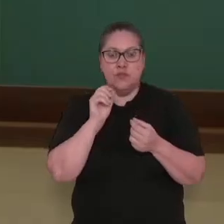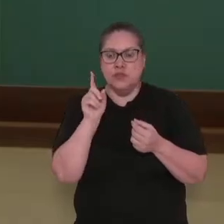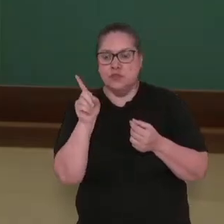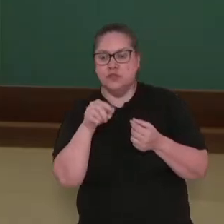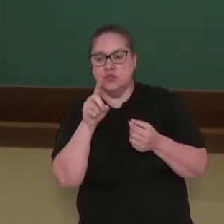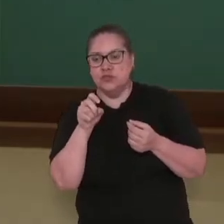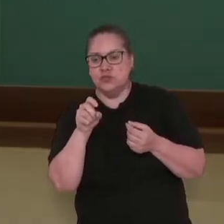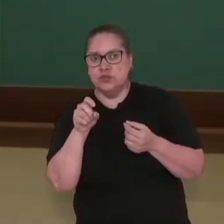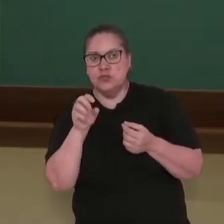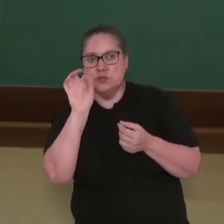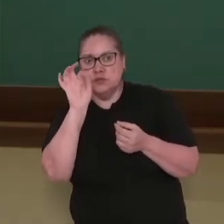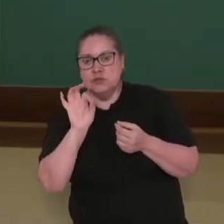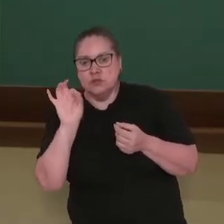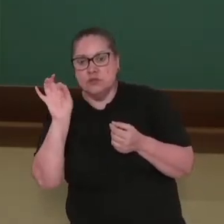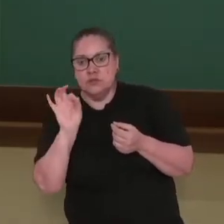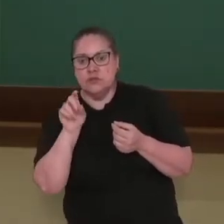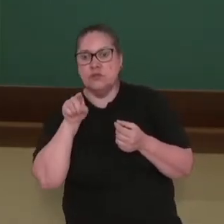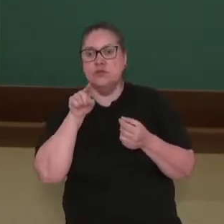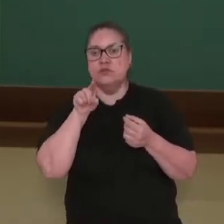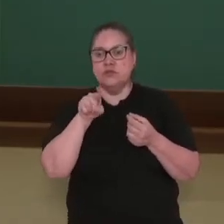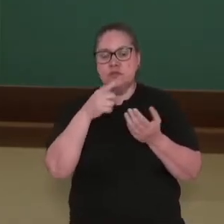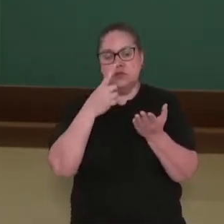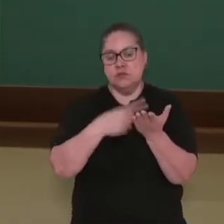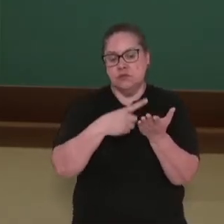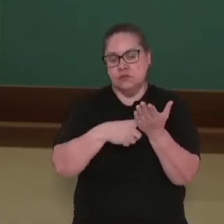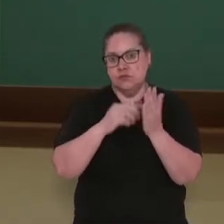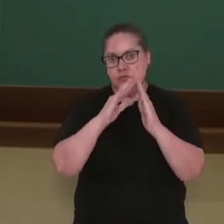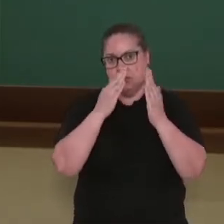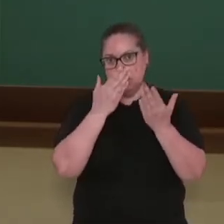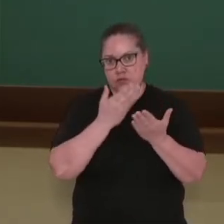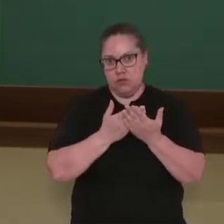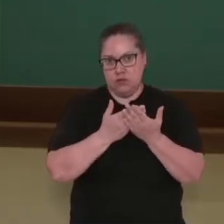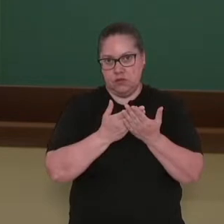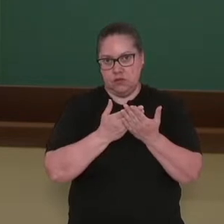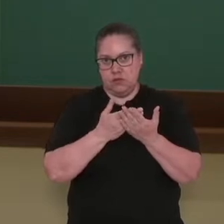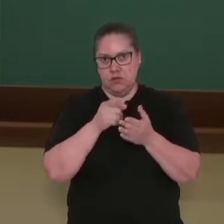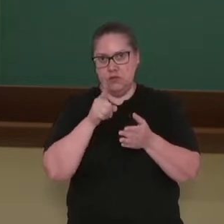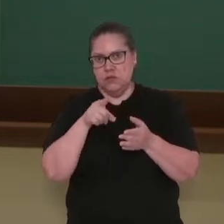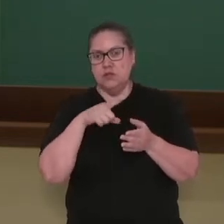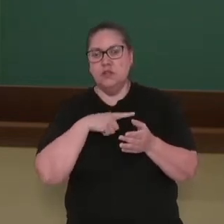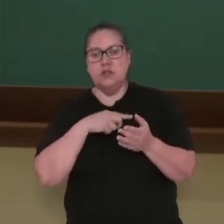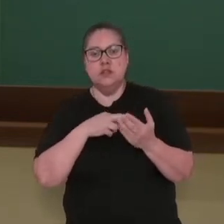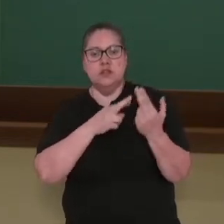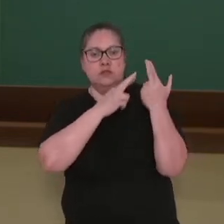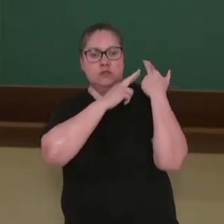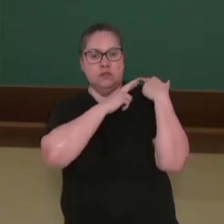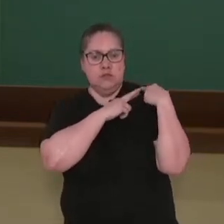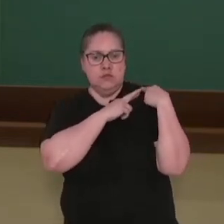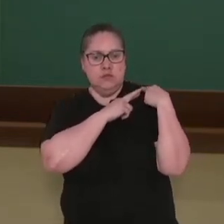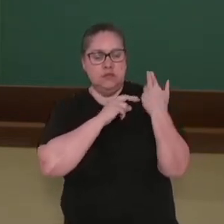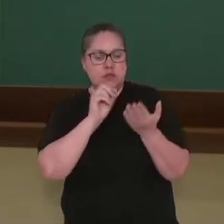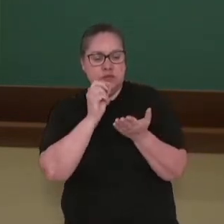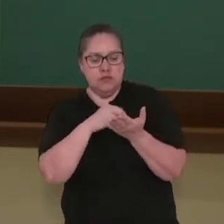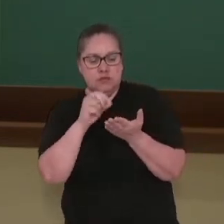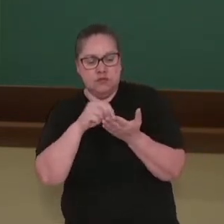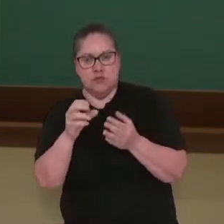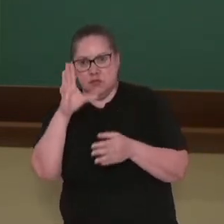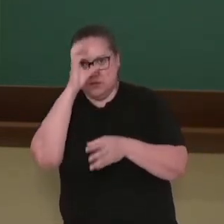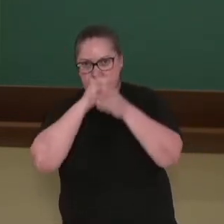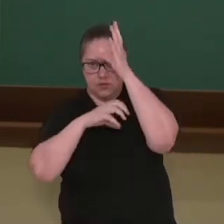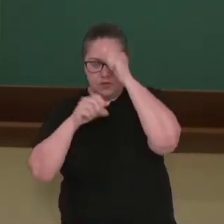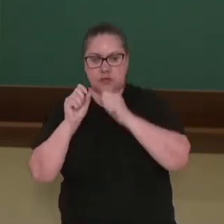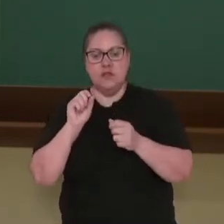as esferas da nossa vida. Na escola, você se considera um estudante responsável? Vamos fazer um